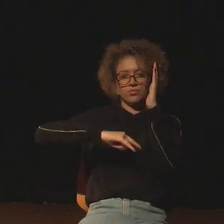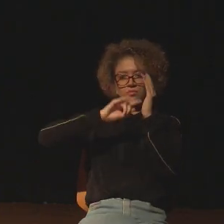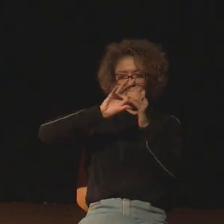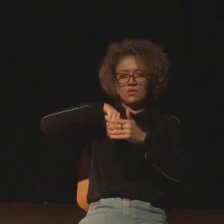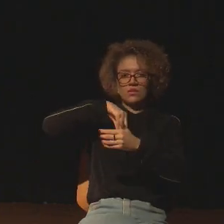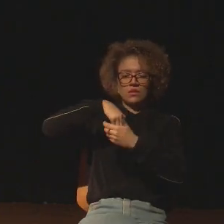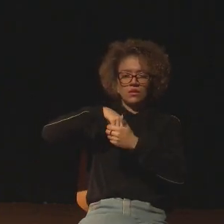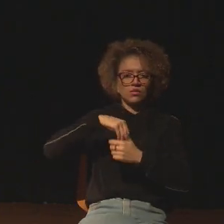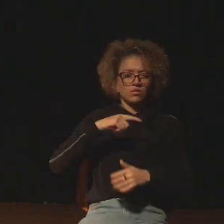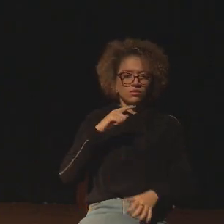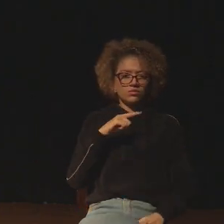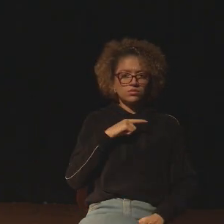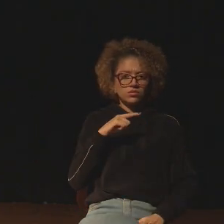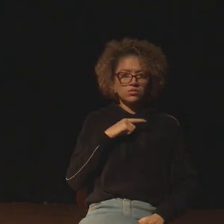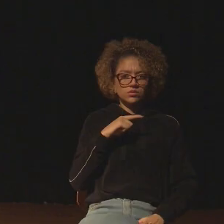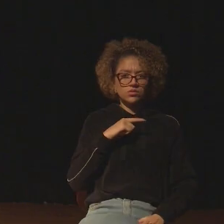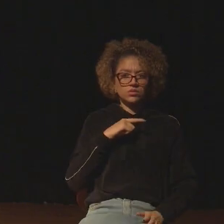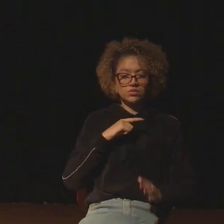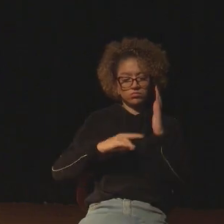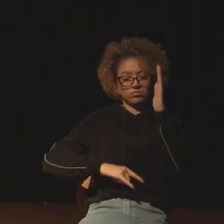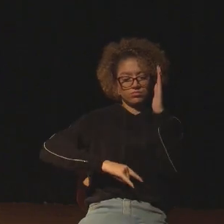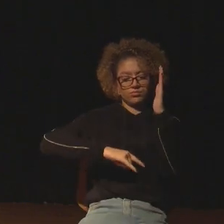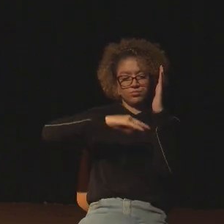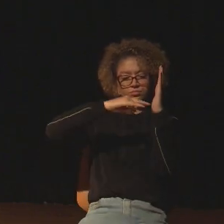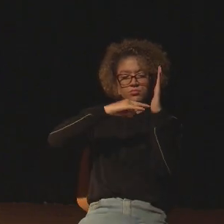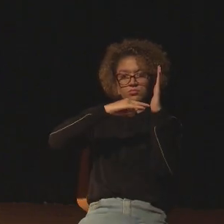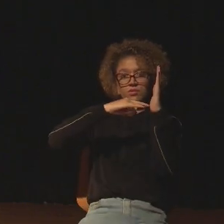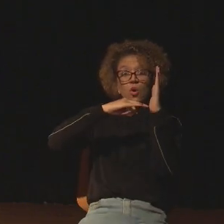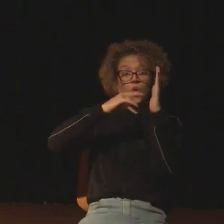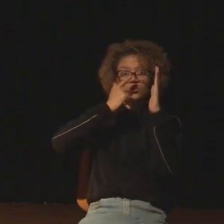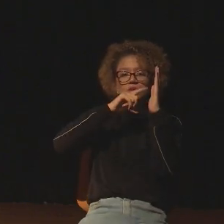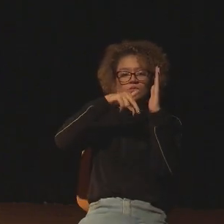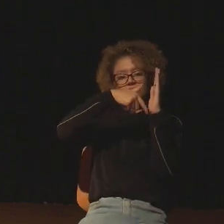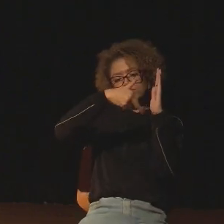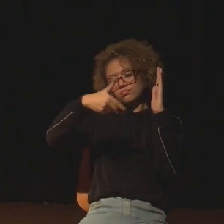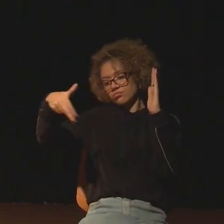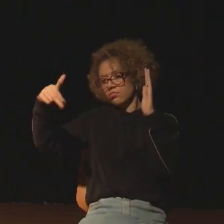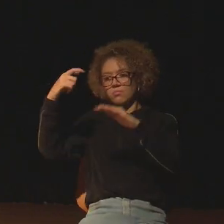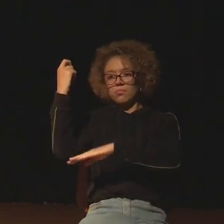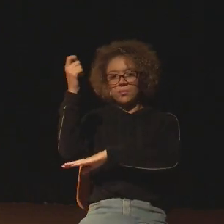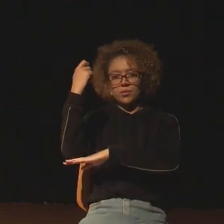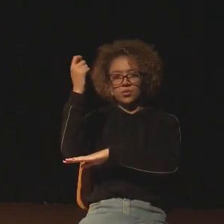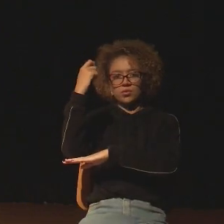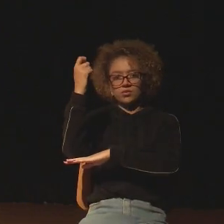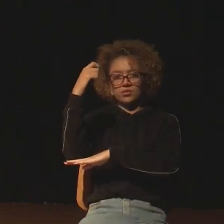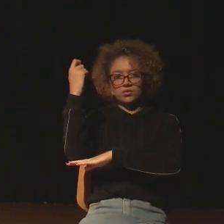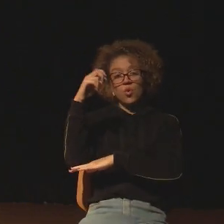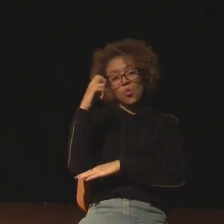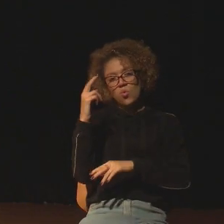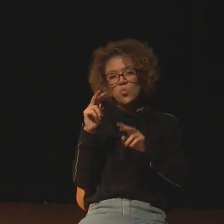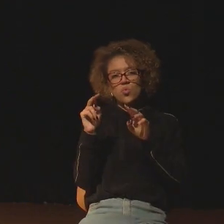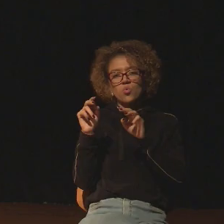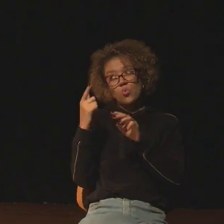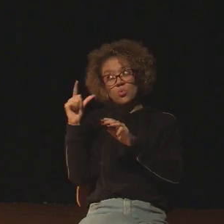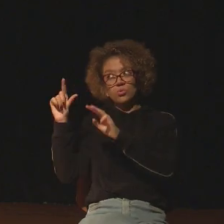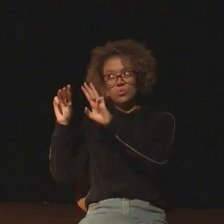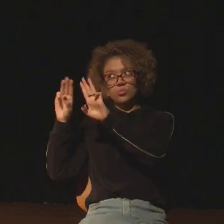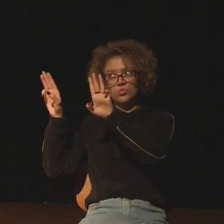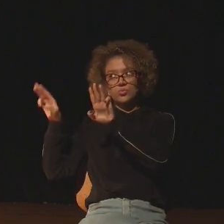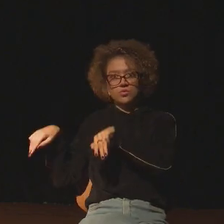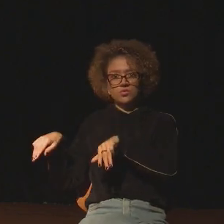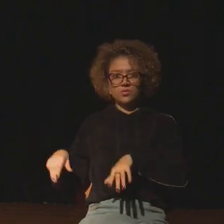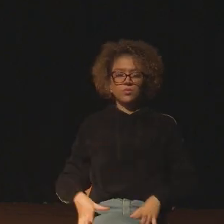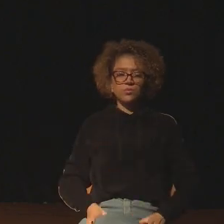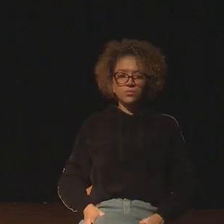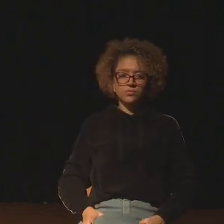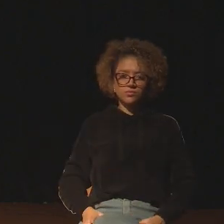ponto de chegada para a Paulista ou para os museus. E agora dá para